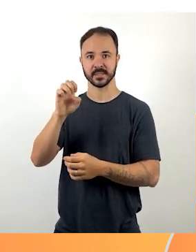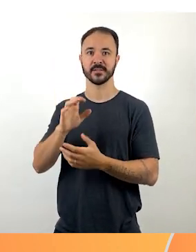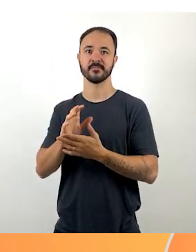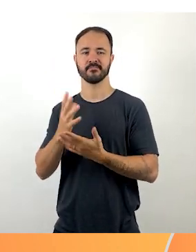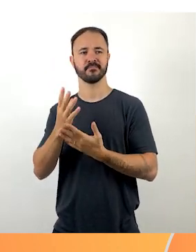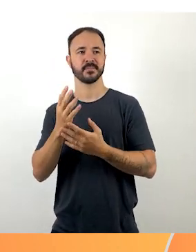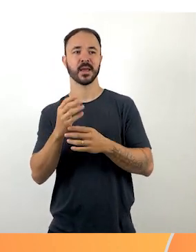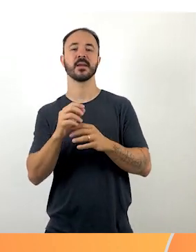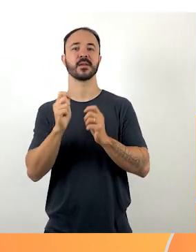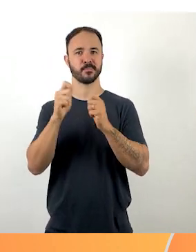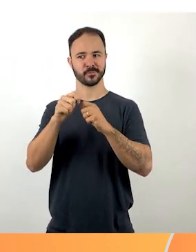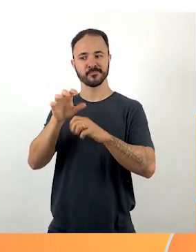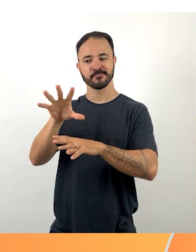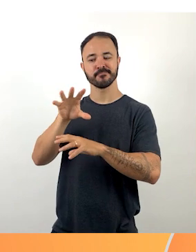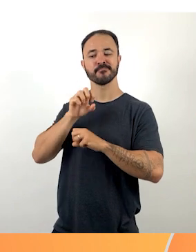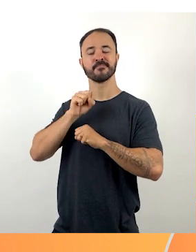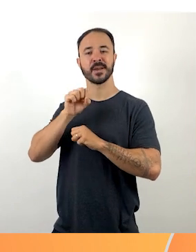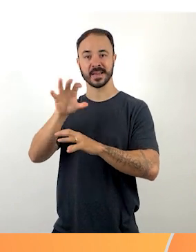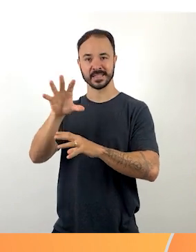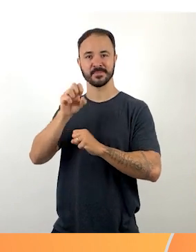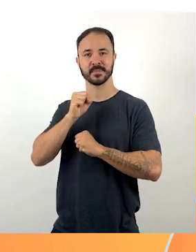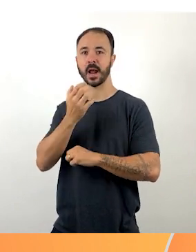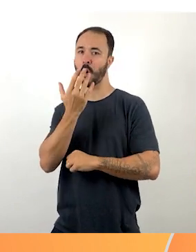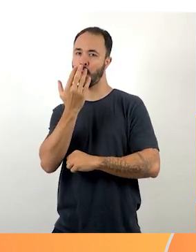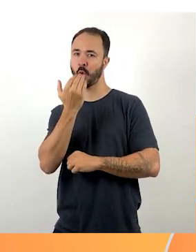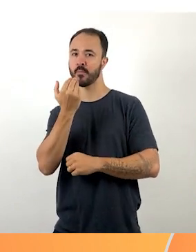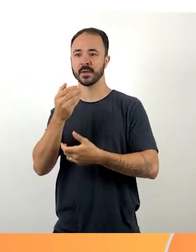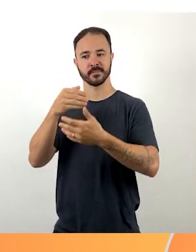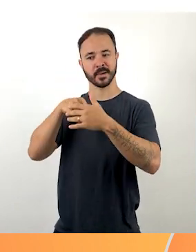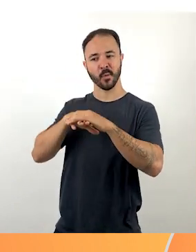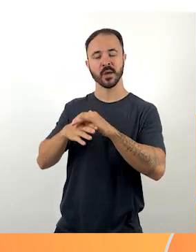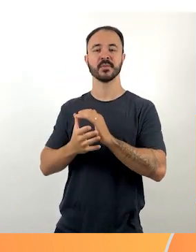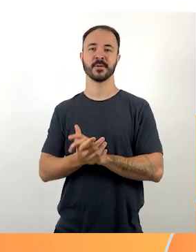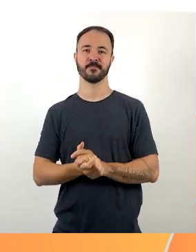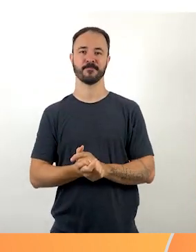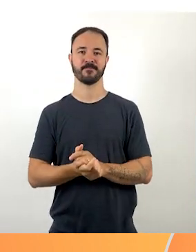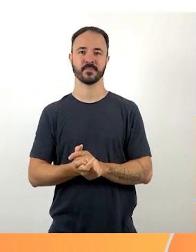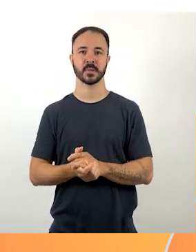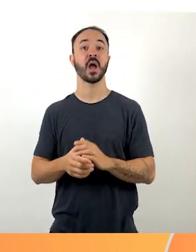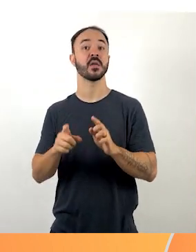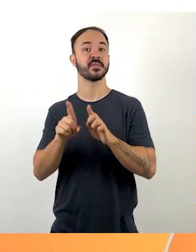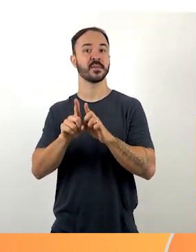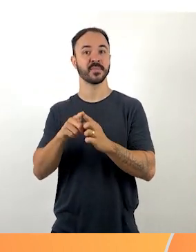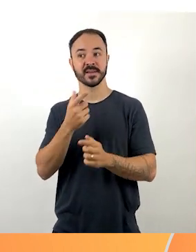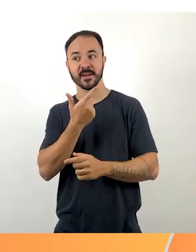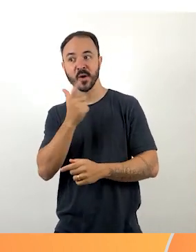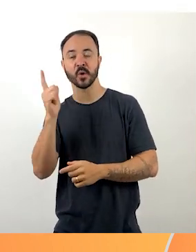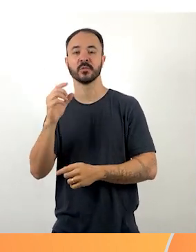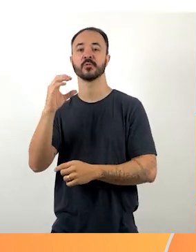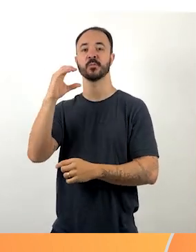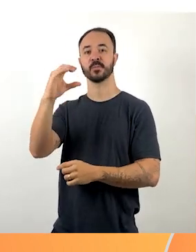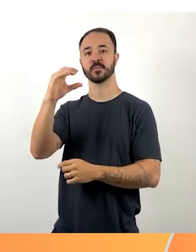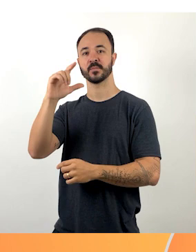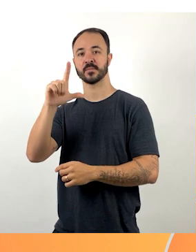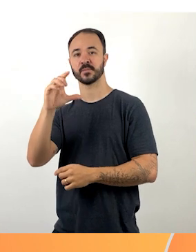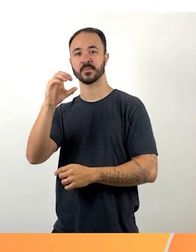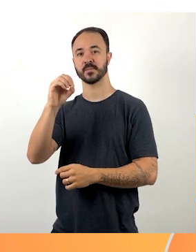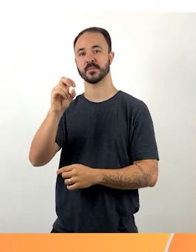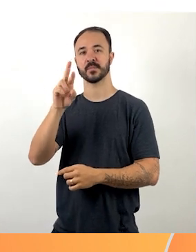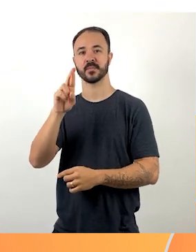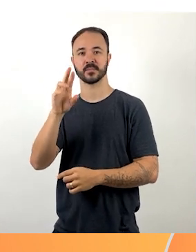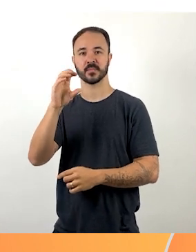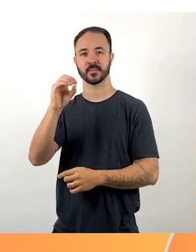a clorofila, que é um pigmento que é responsável pela absorção de luz. Então, além do